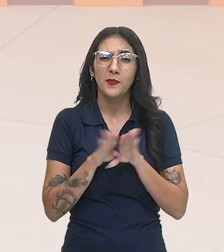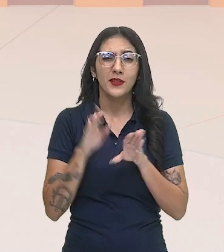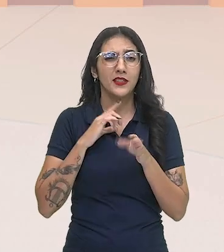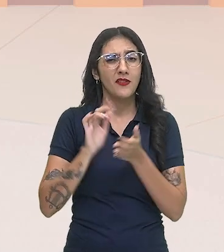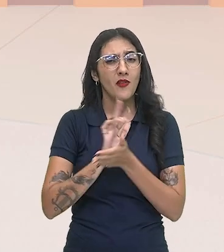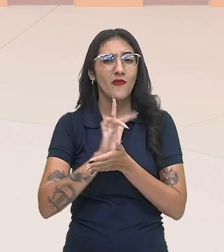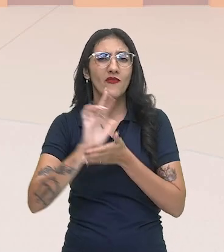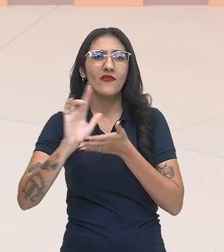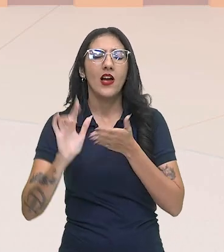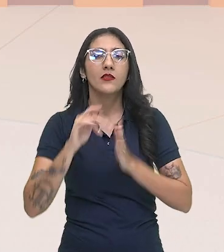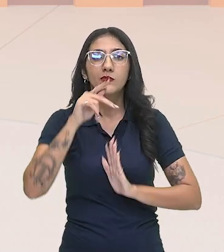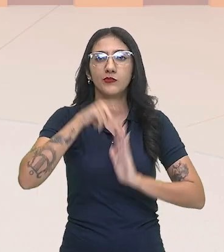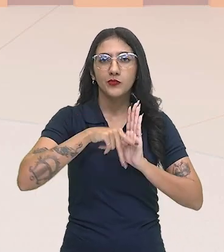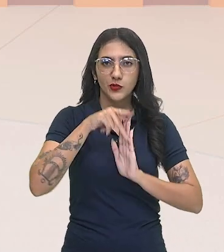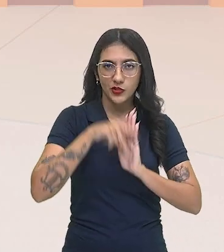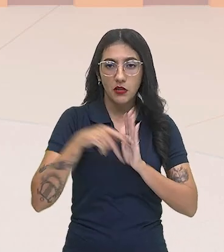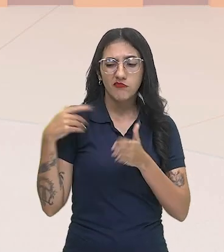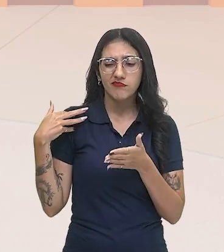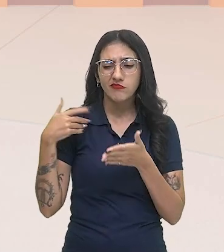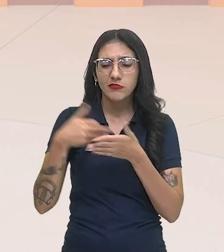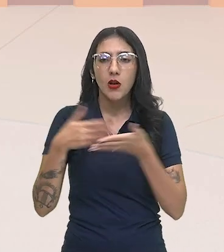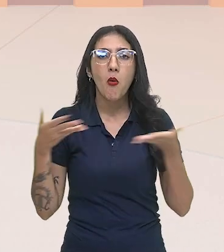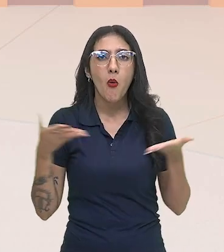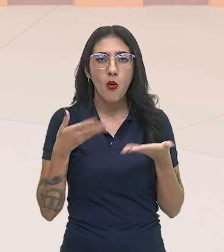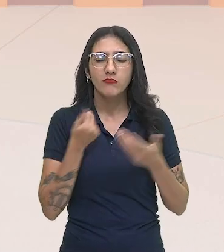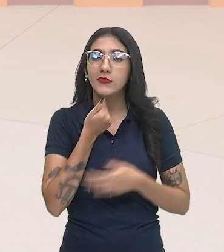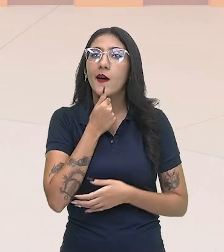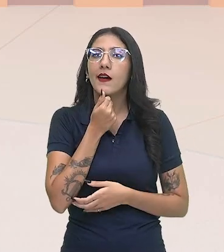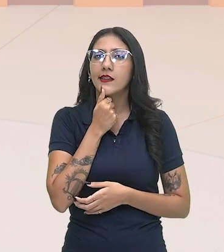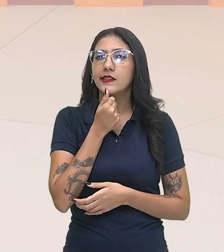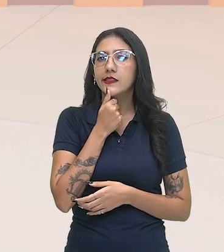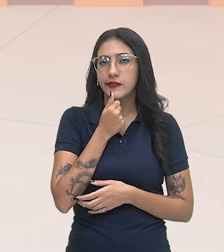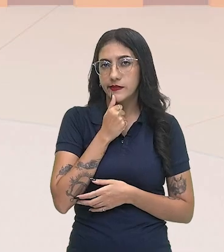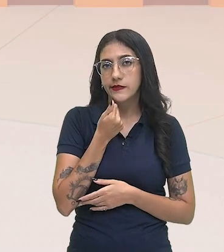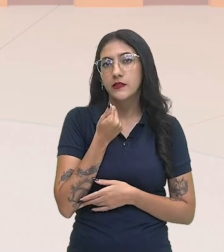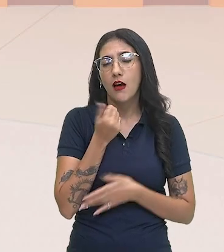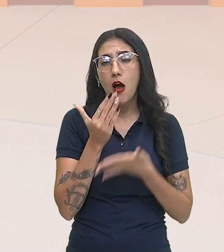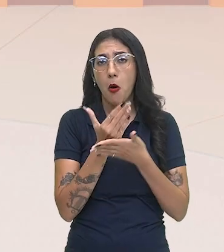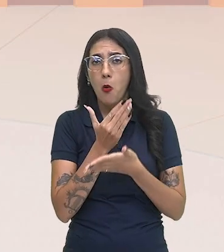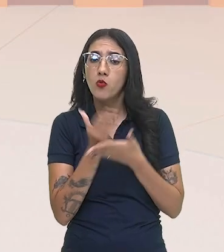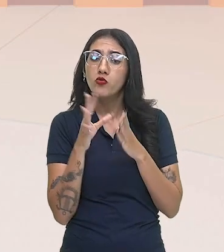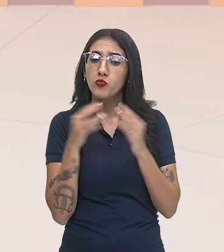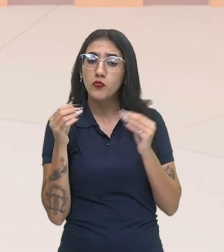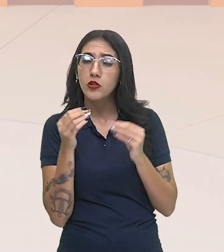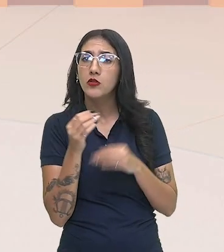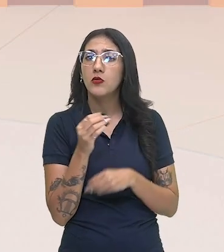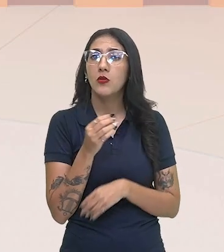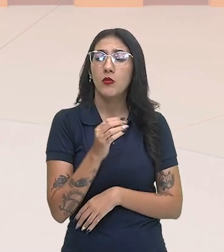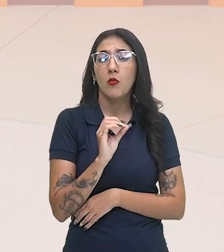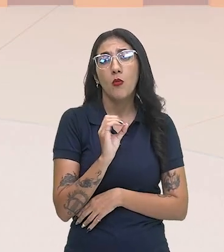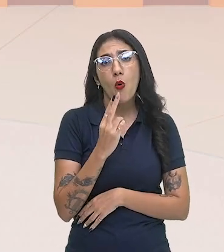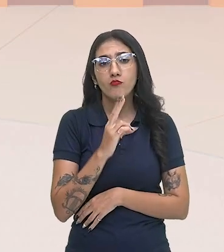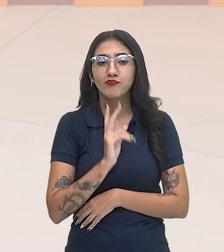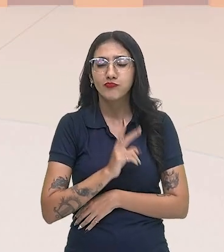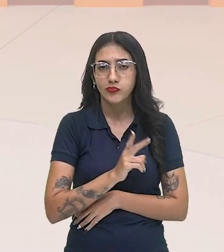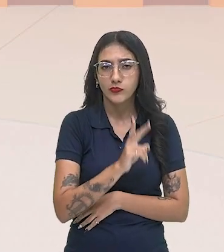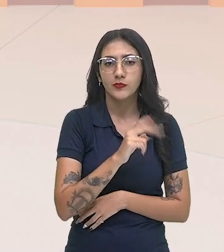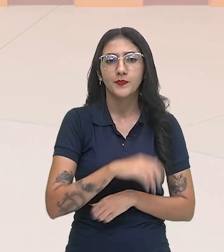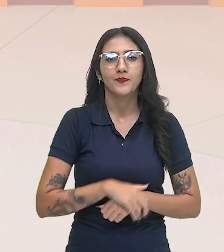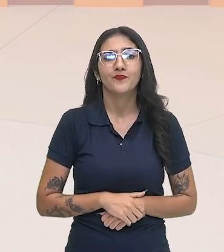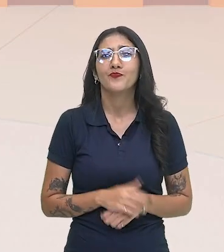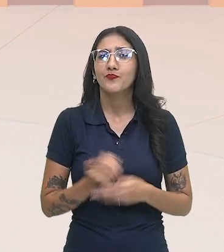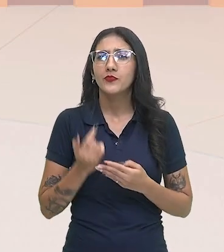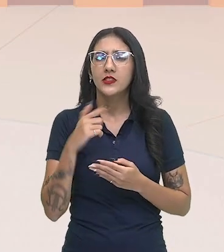projetos que até hoje, na atualidade, ainda existem, outros não. E durante esse período, que é a